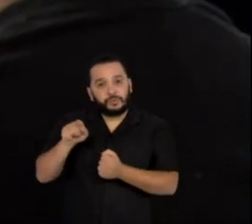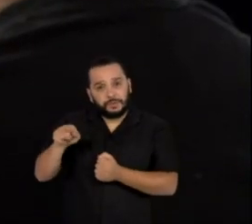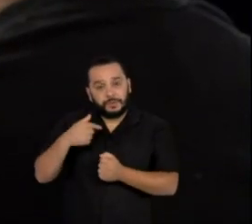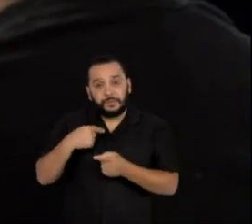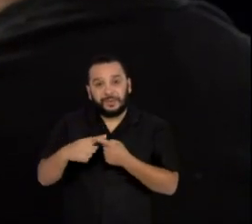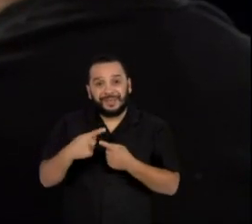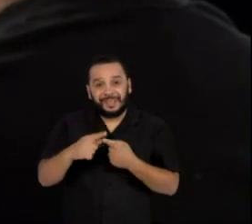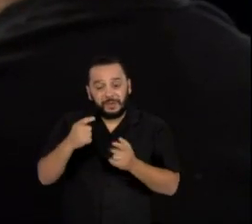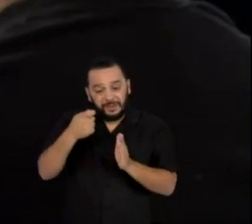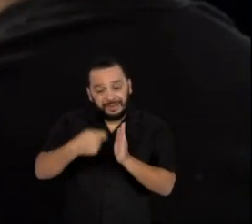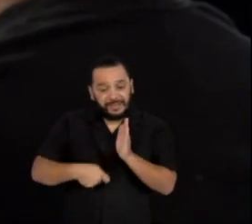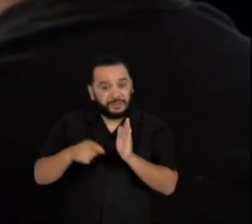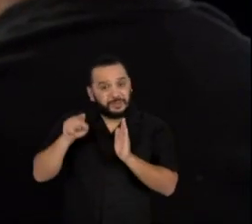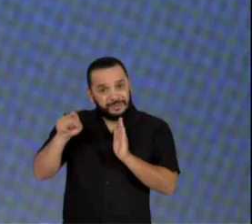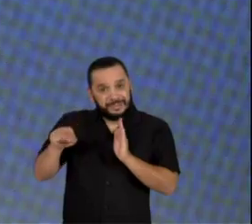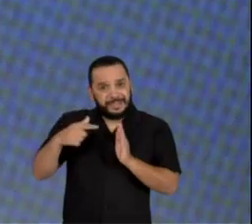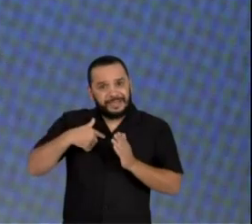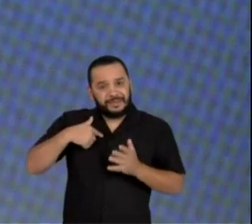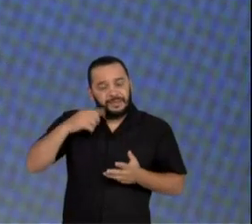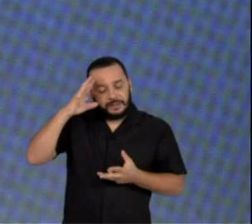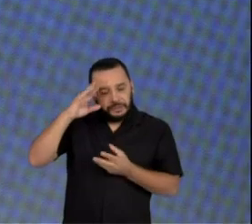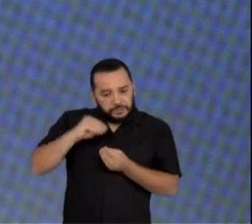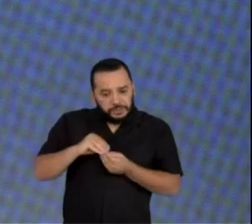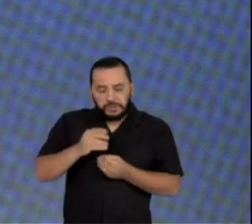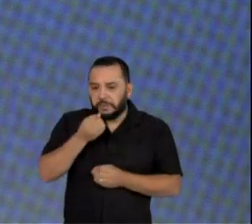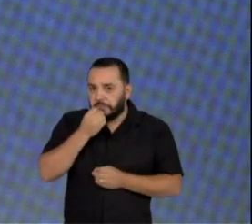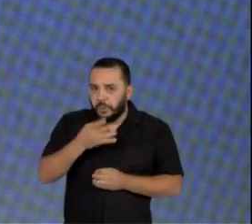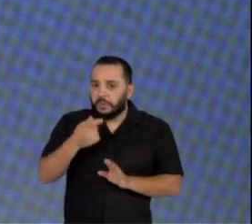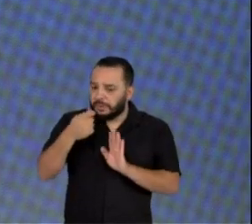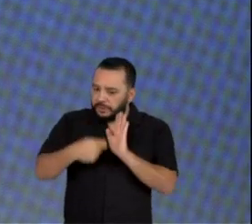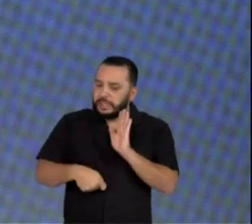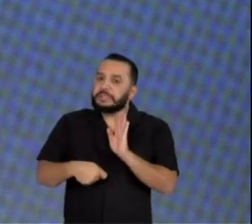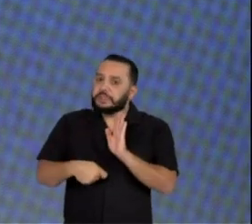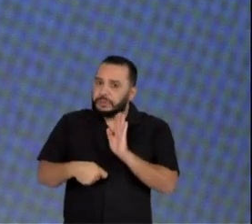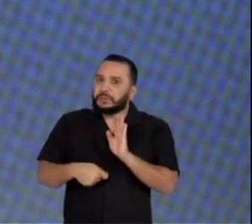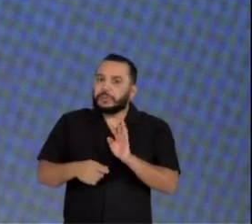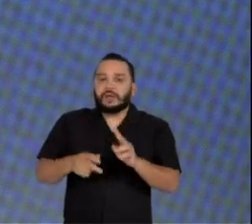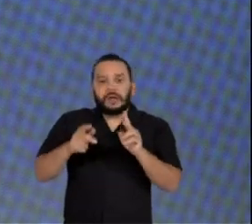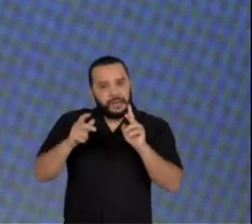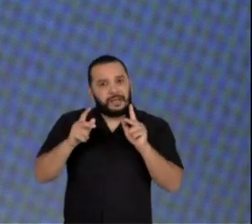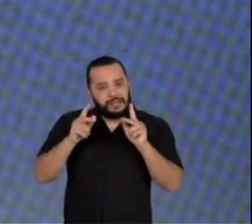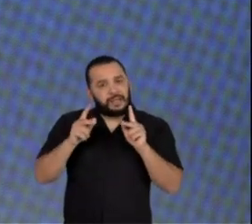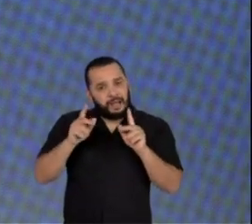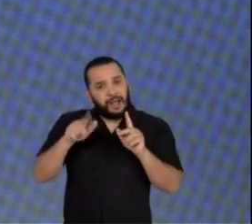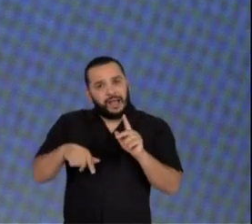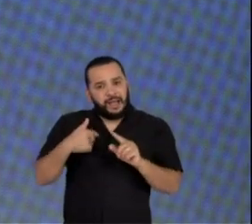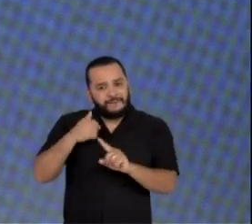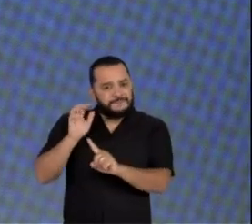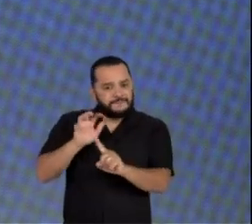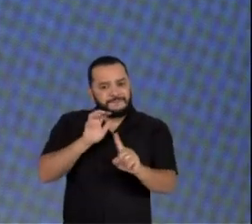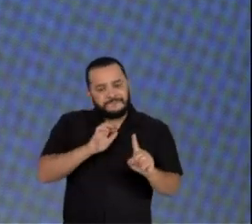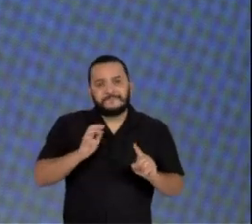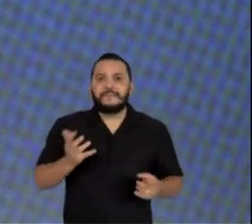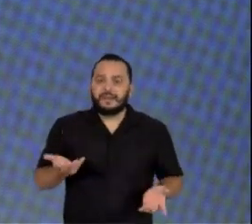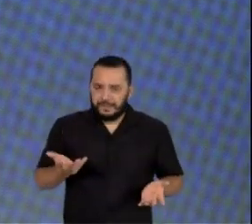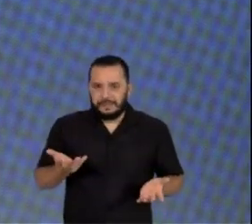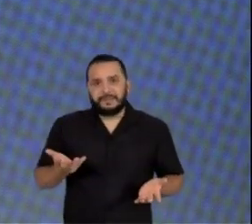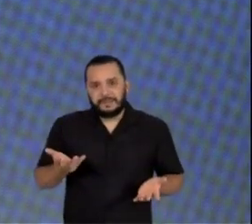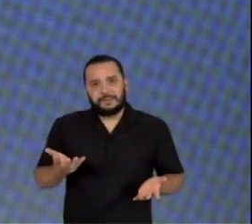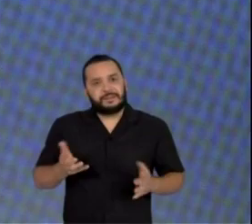dele também o entendimento de que um bom texto é uma partitura. Ele não é só o que está escrito ali.